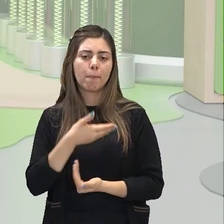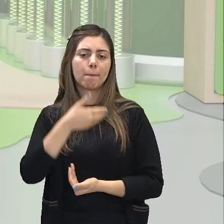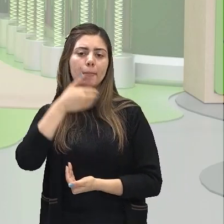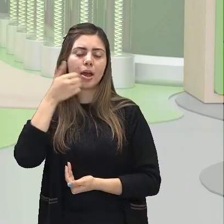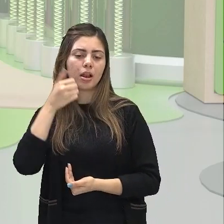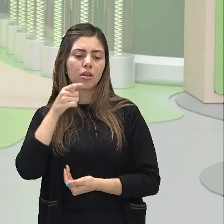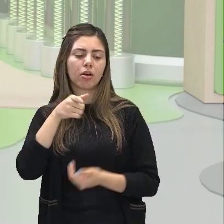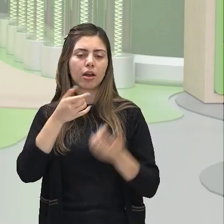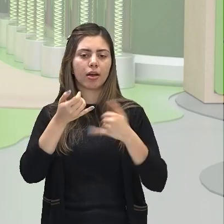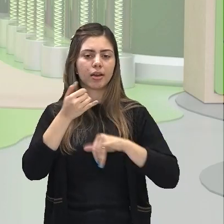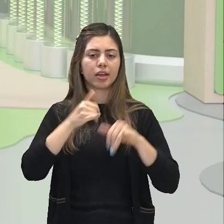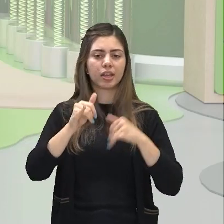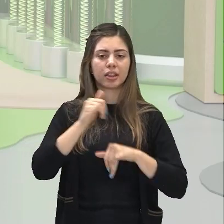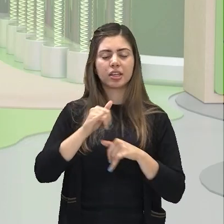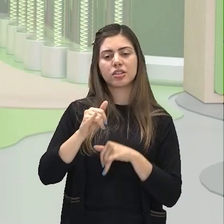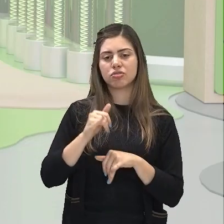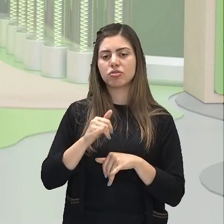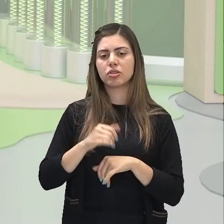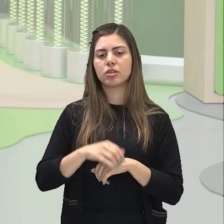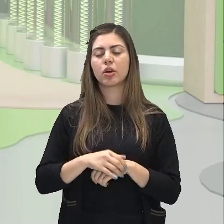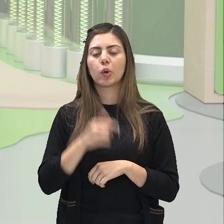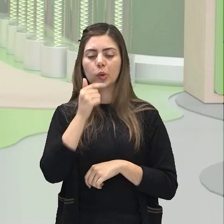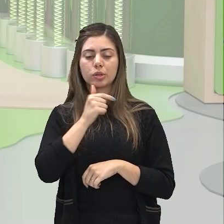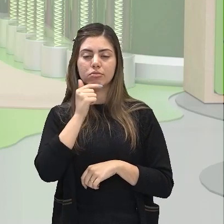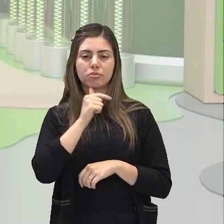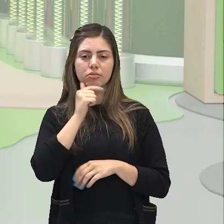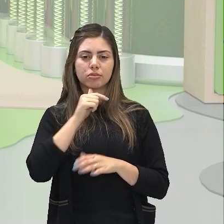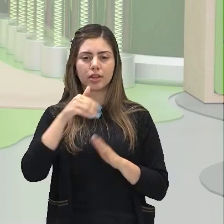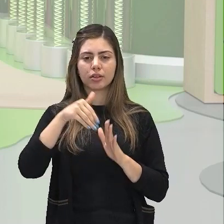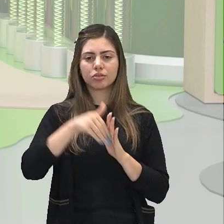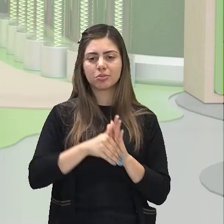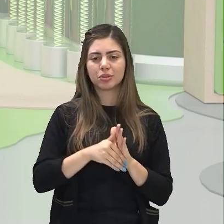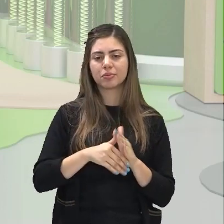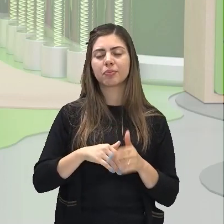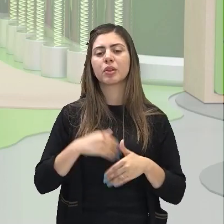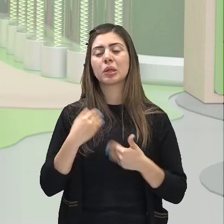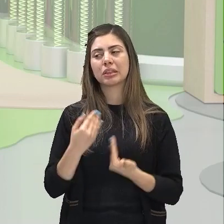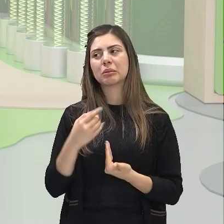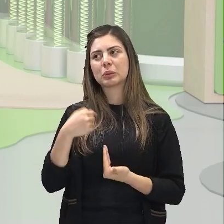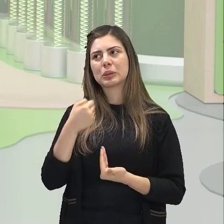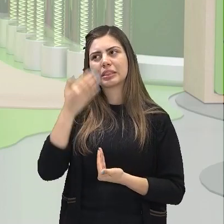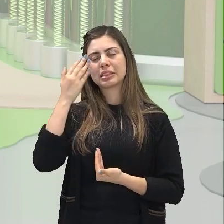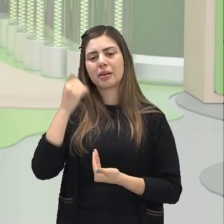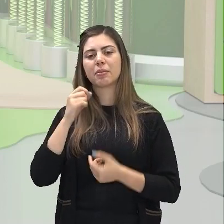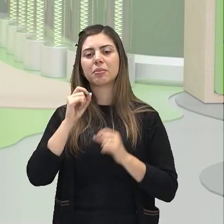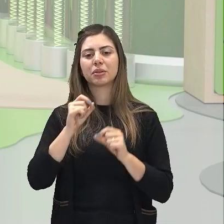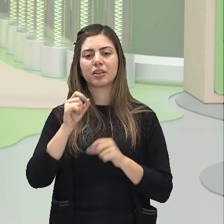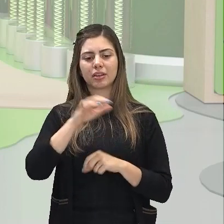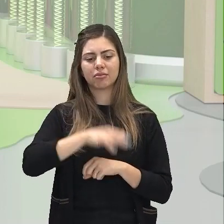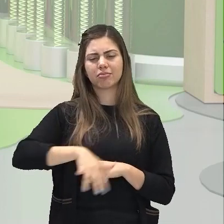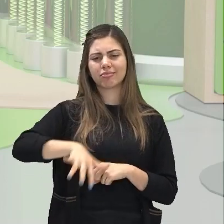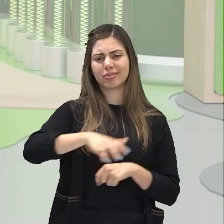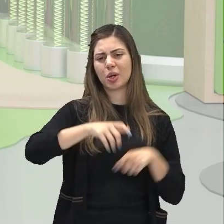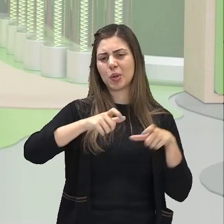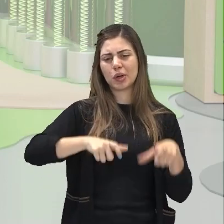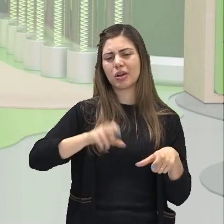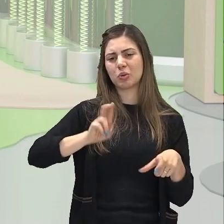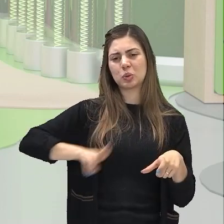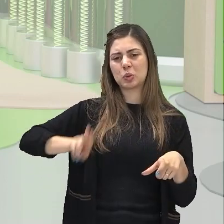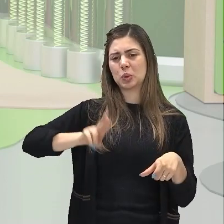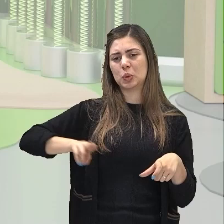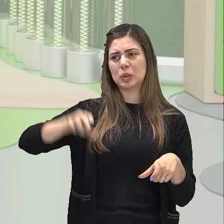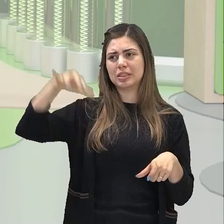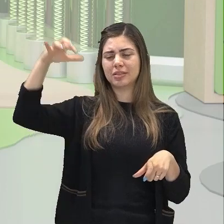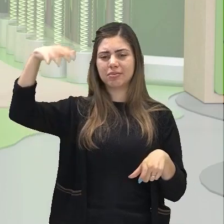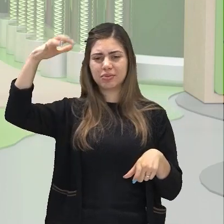você não usar uma água muito quente e não consumir muita energia. É claro que em alguns locais, como na nossa região, a gente quase não vai usar, porque no